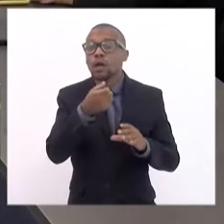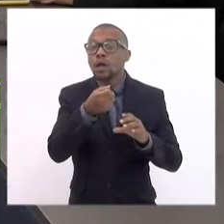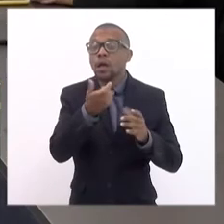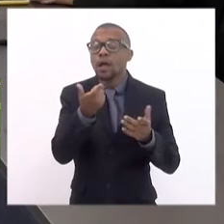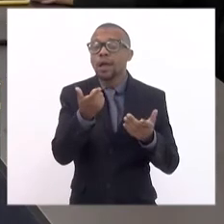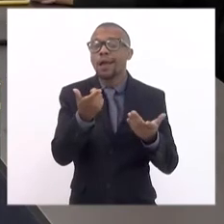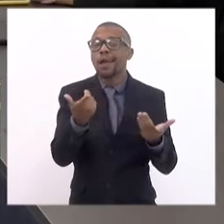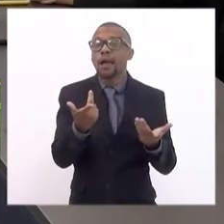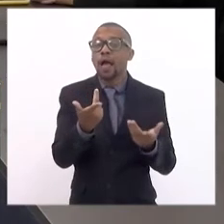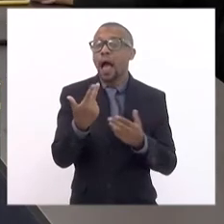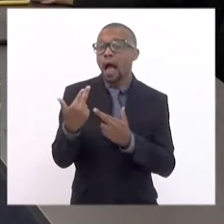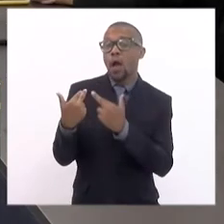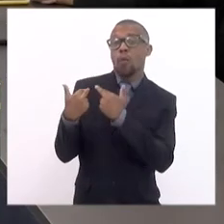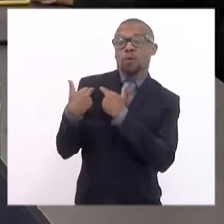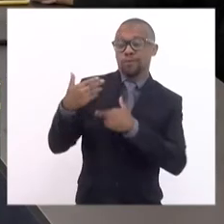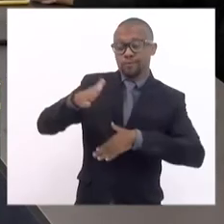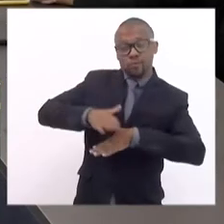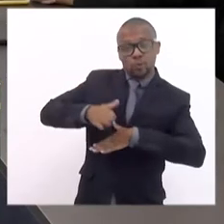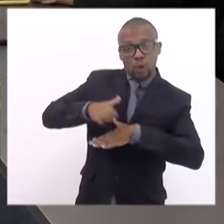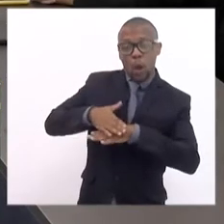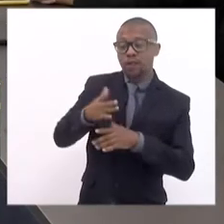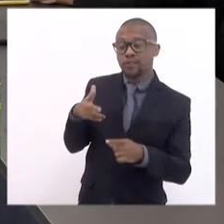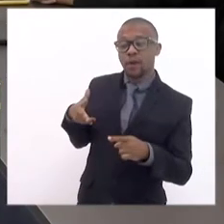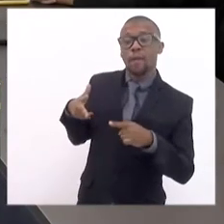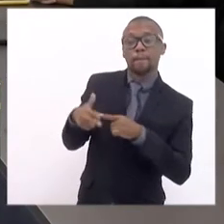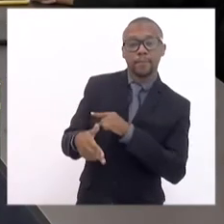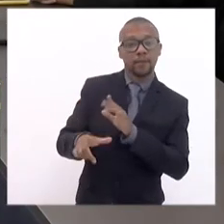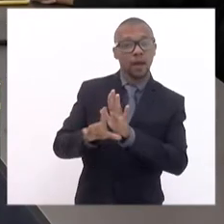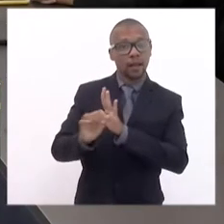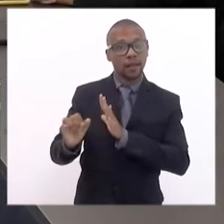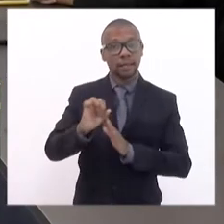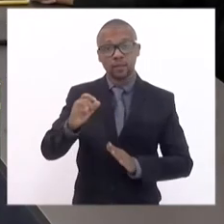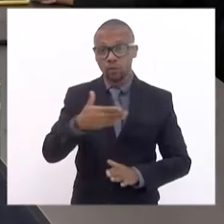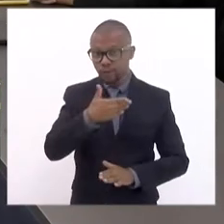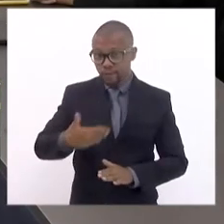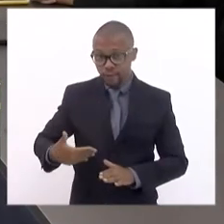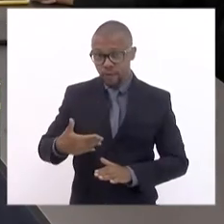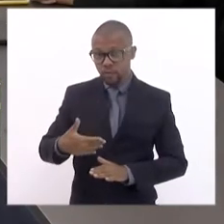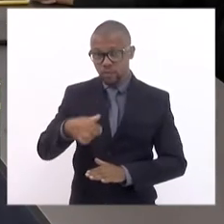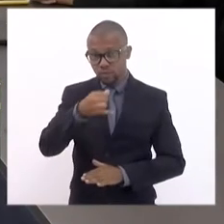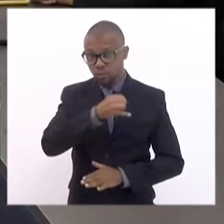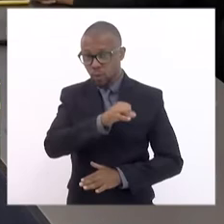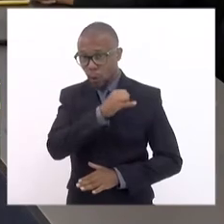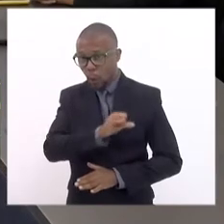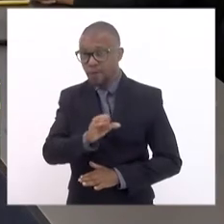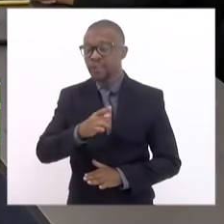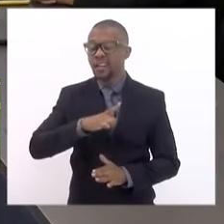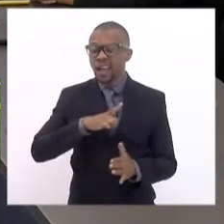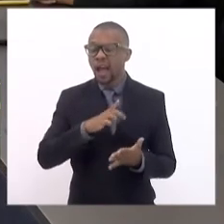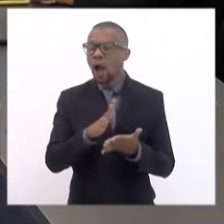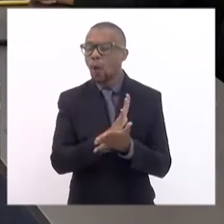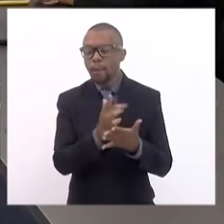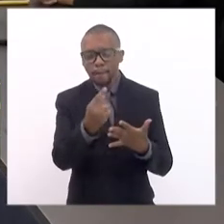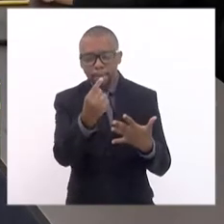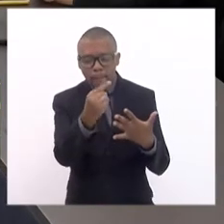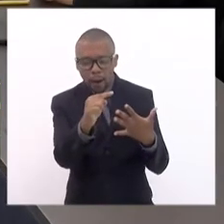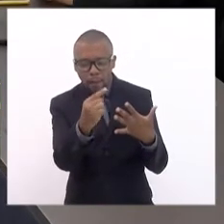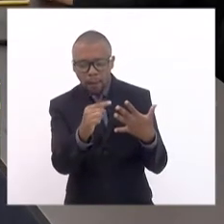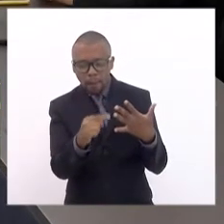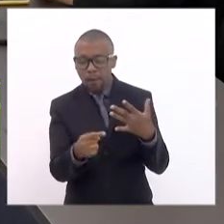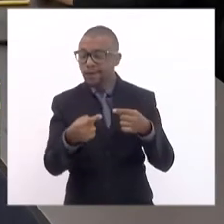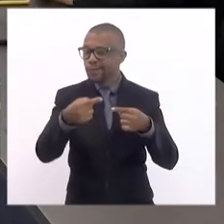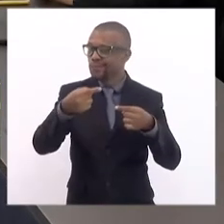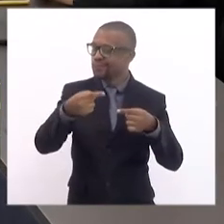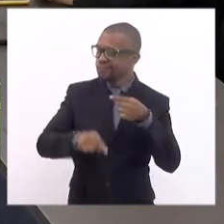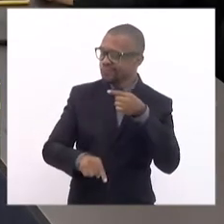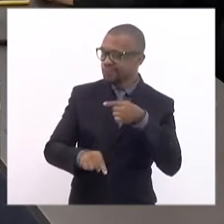uma lei. Se a lei, se o governo do Estado, se a autoridade estadual entende que algum componente de inconstitucionalidade na lei,